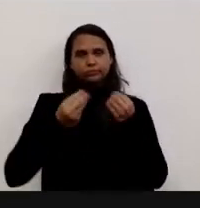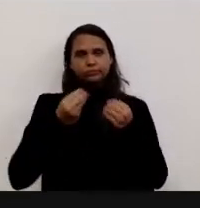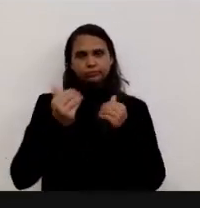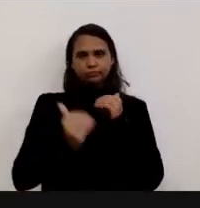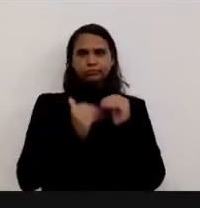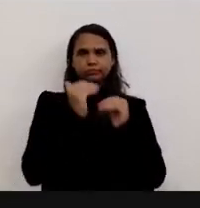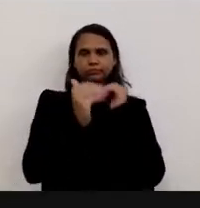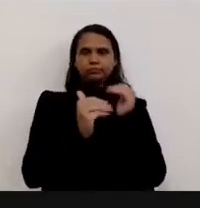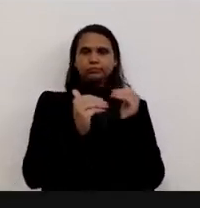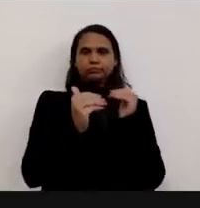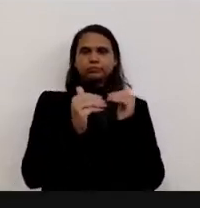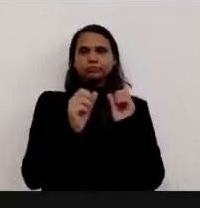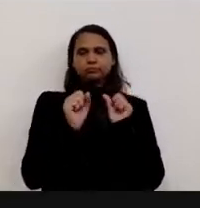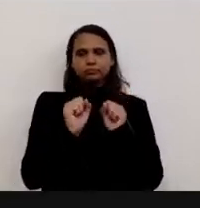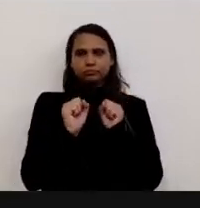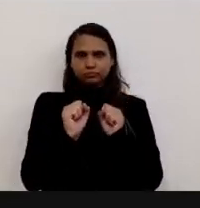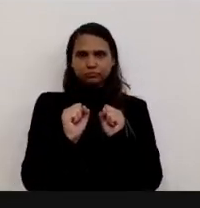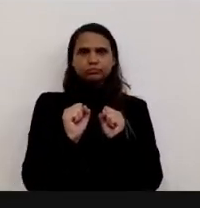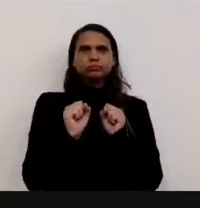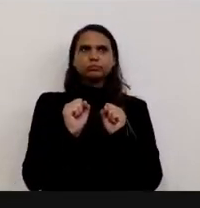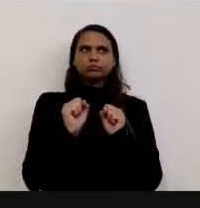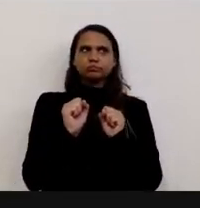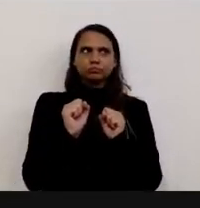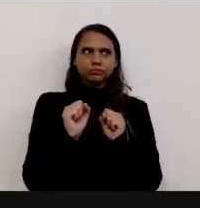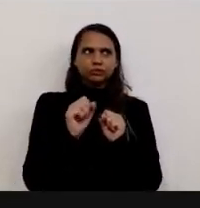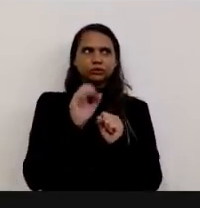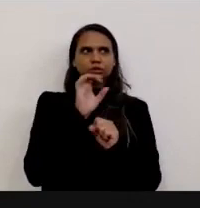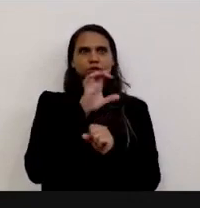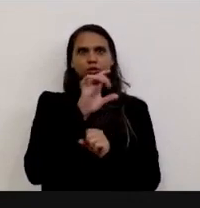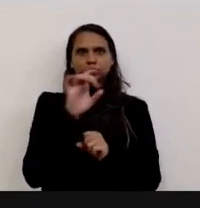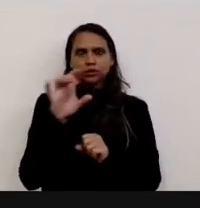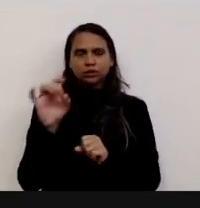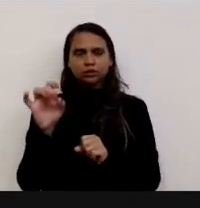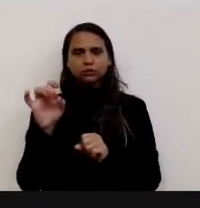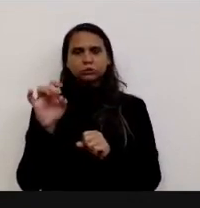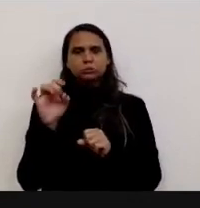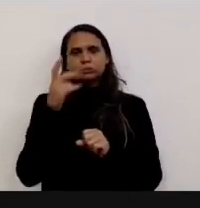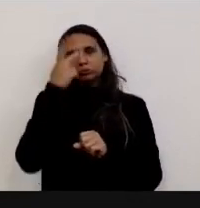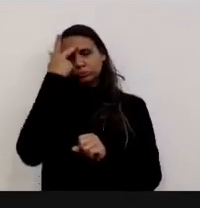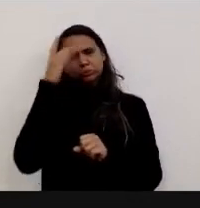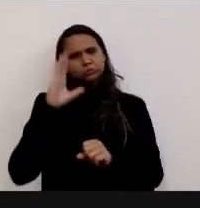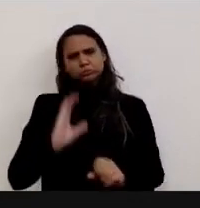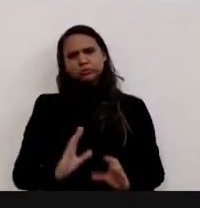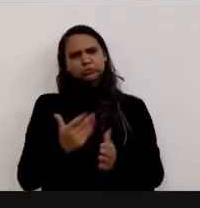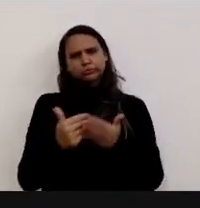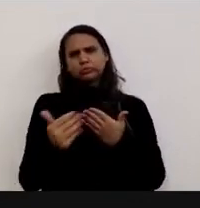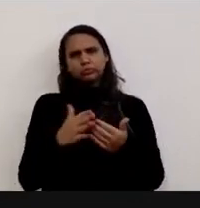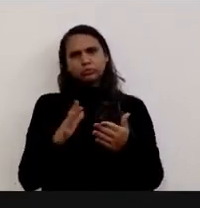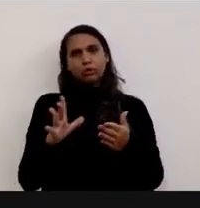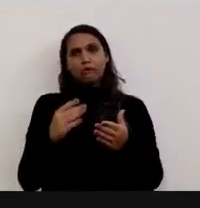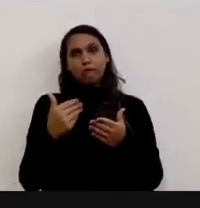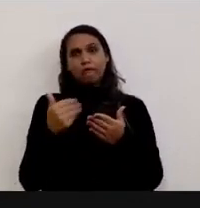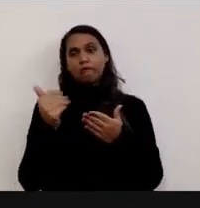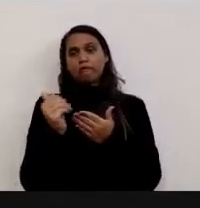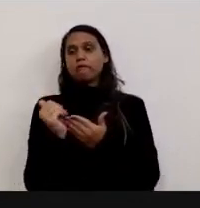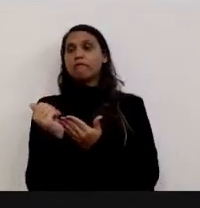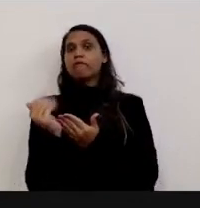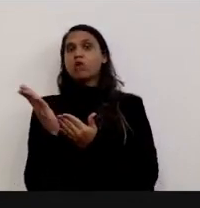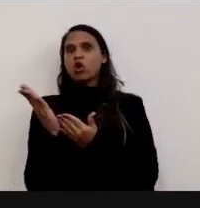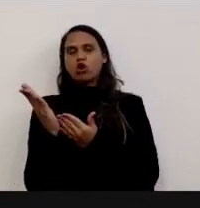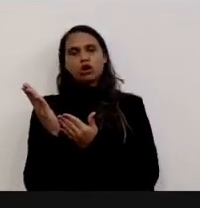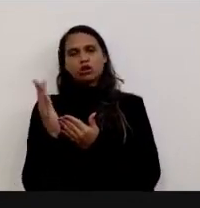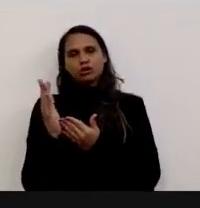desenvolvimento que poderiam estar ali ao alcance do usuário comum, né? da pessoa comum, que não está ligada à área de